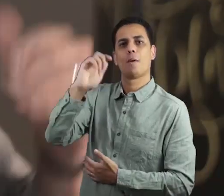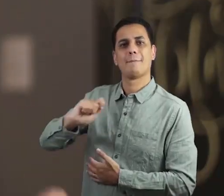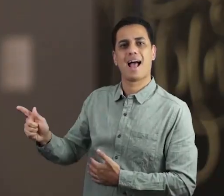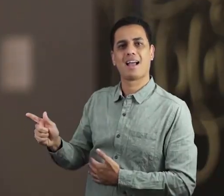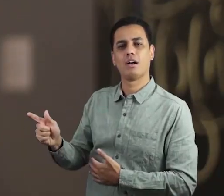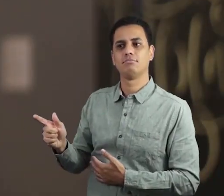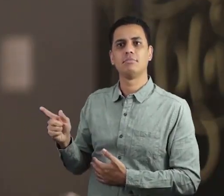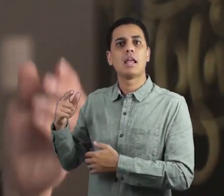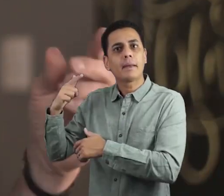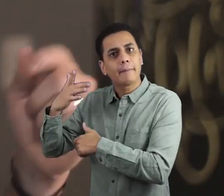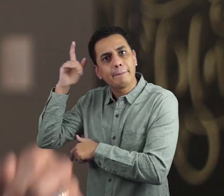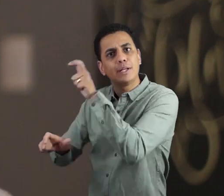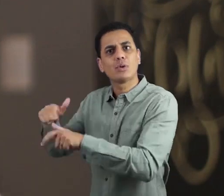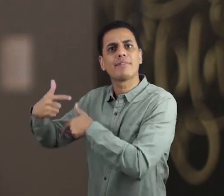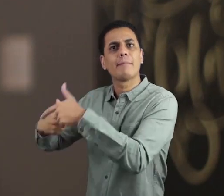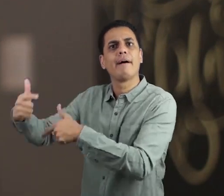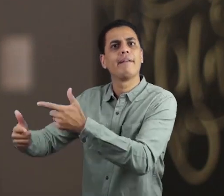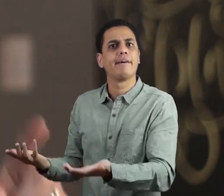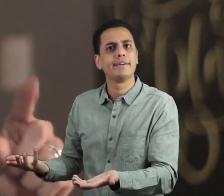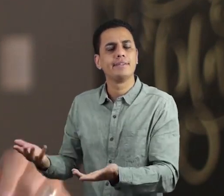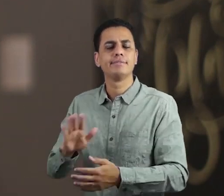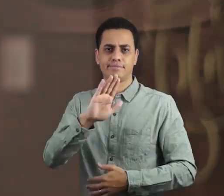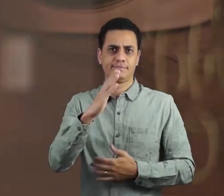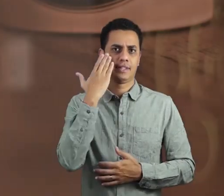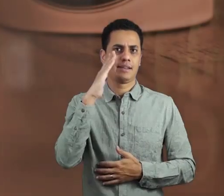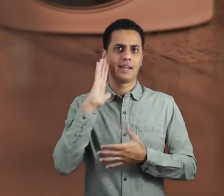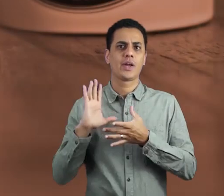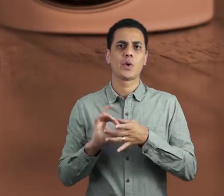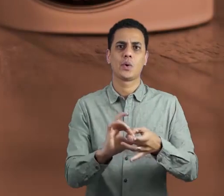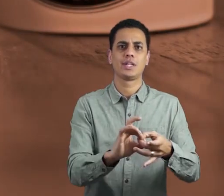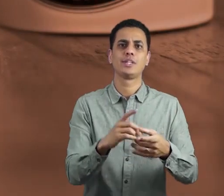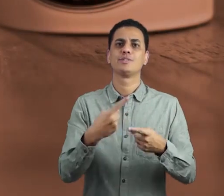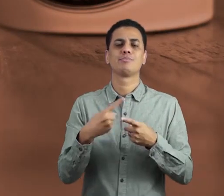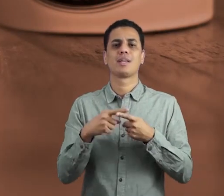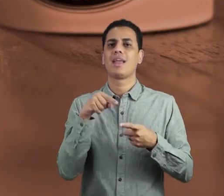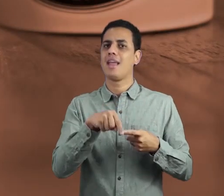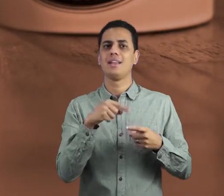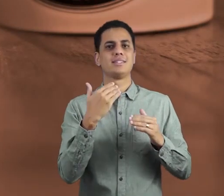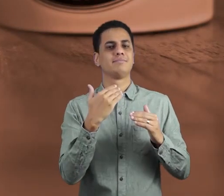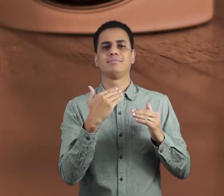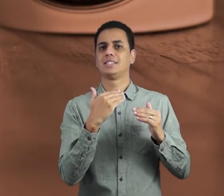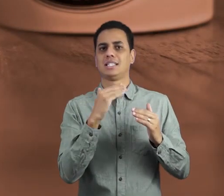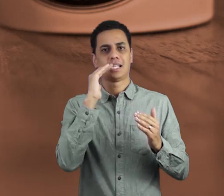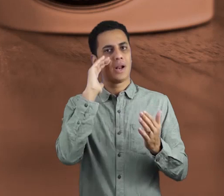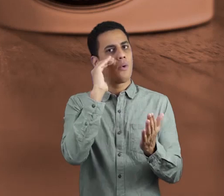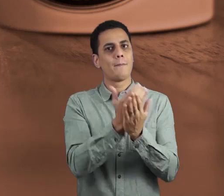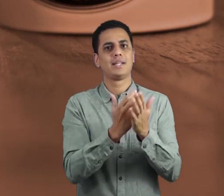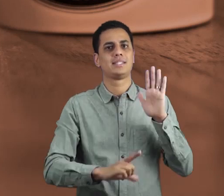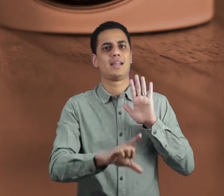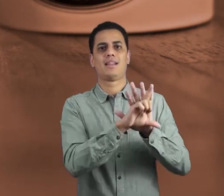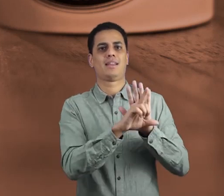da provisão dos trabalhadores, olha só o que diz lá no capítulo 24 de Deuteronômio. Ele diz assim, não se aproveitem do pobre e